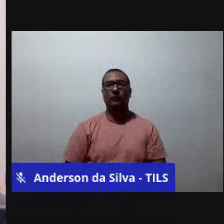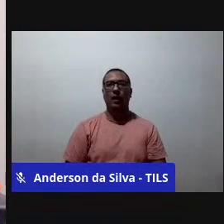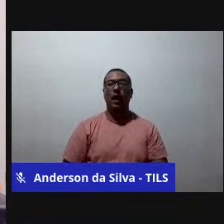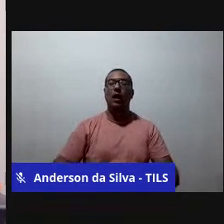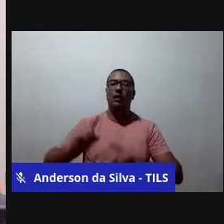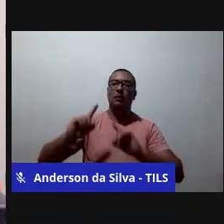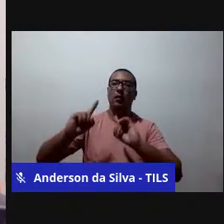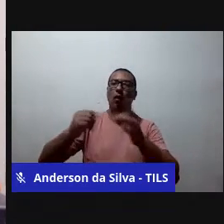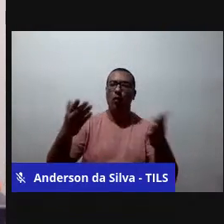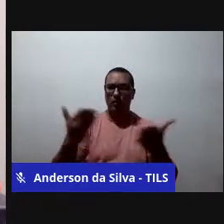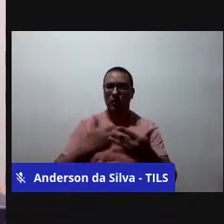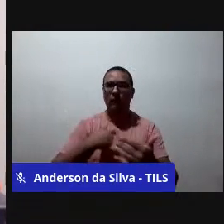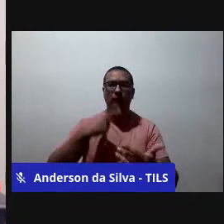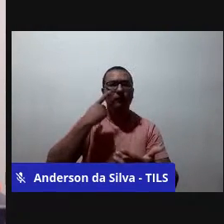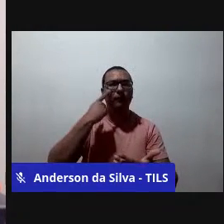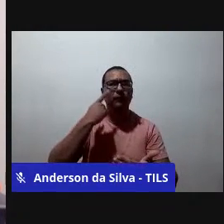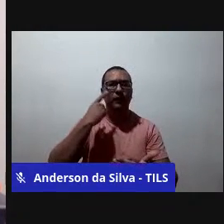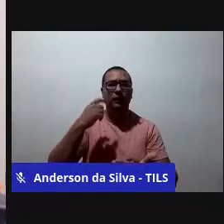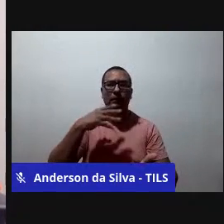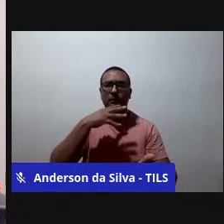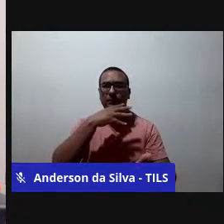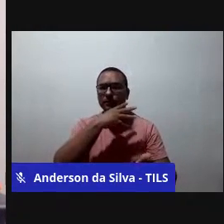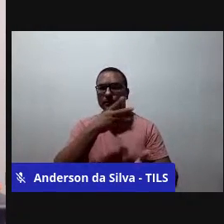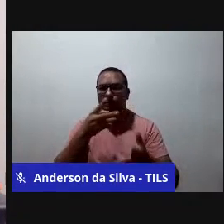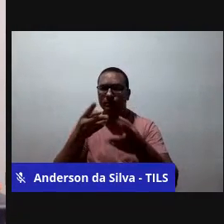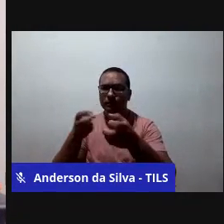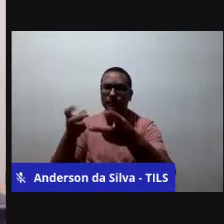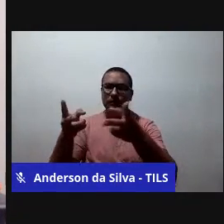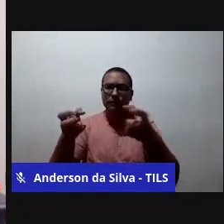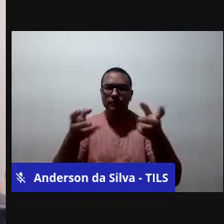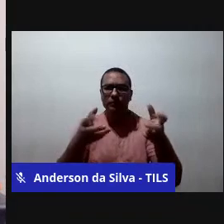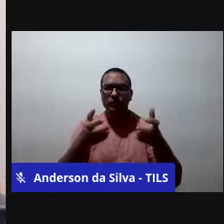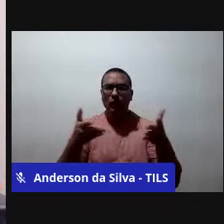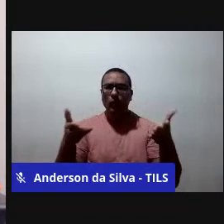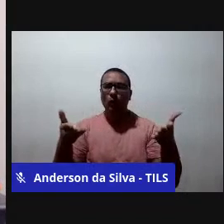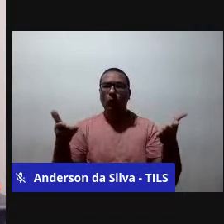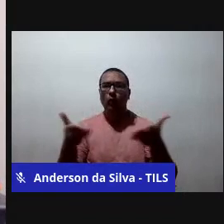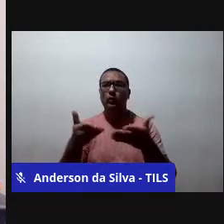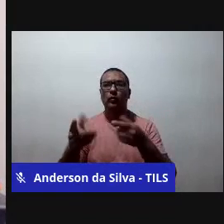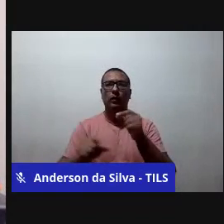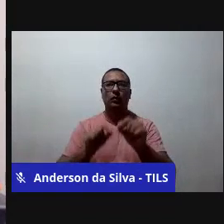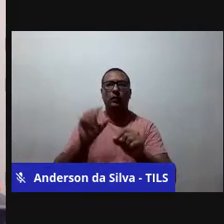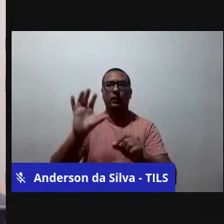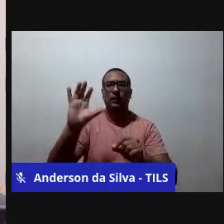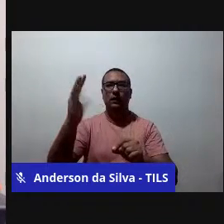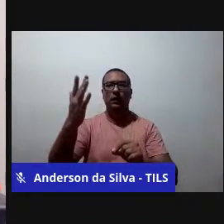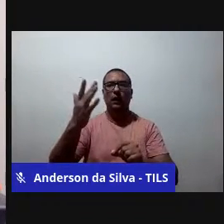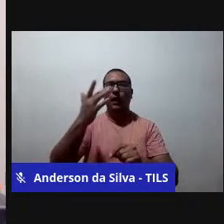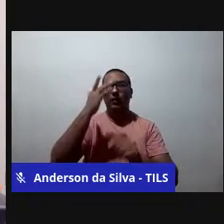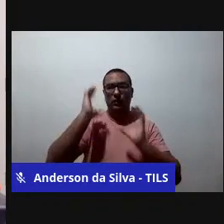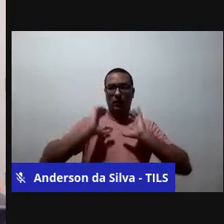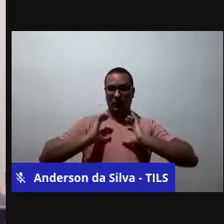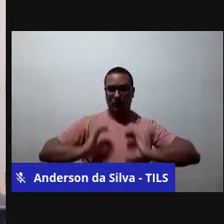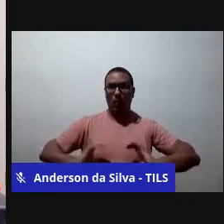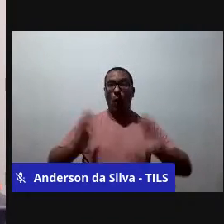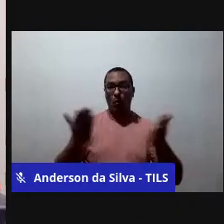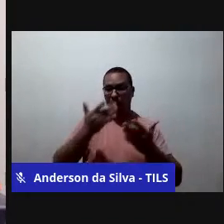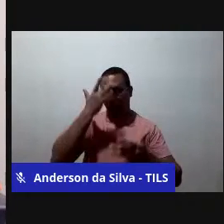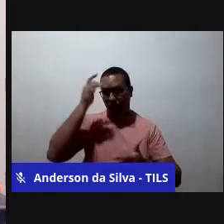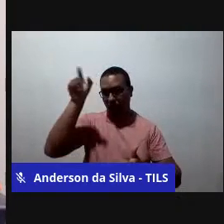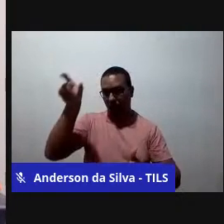que eu vejo essa situação, o cidadão, por exemplo, ele vai